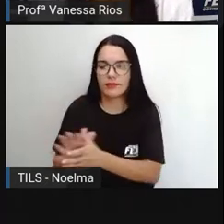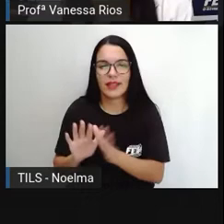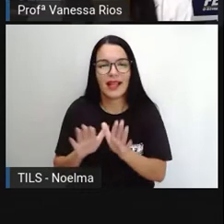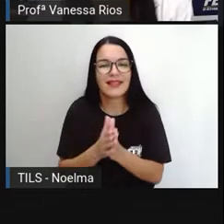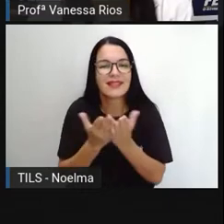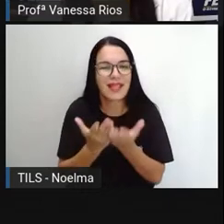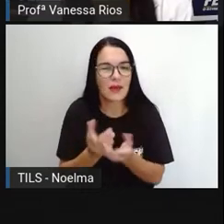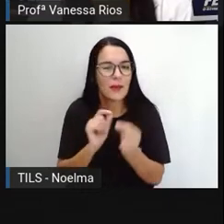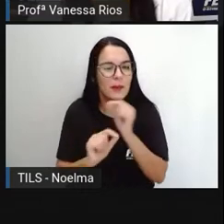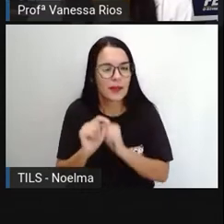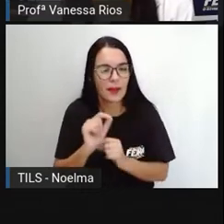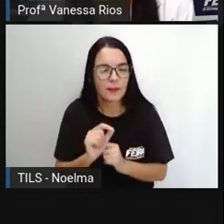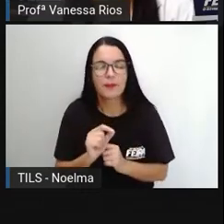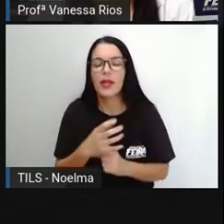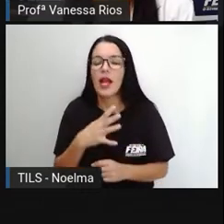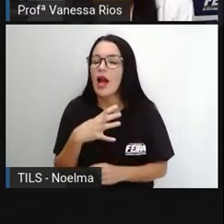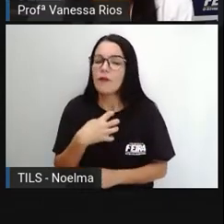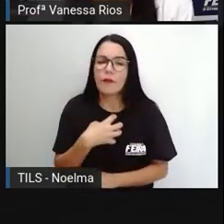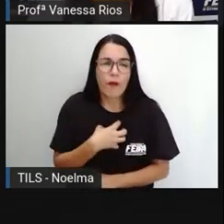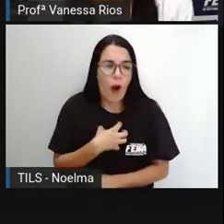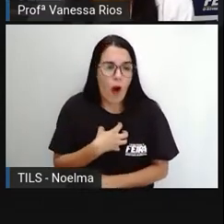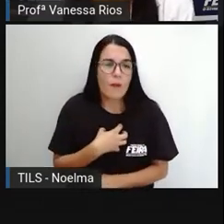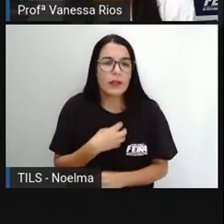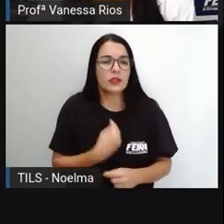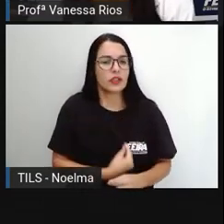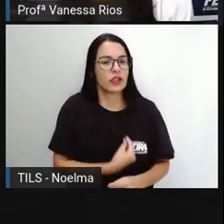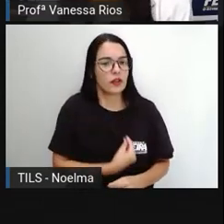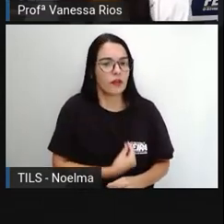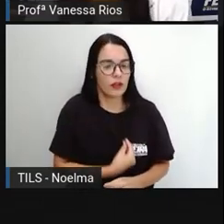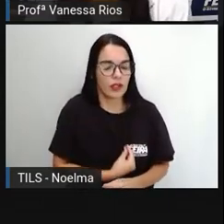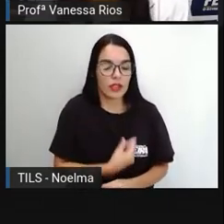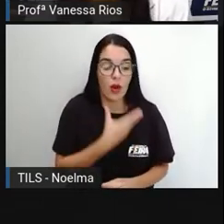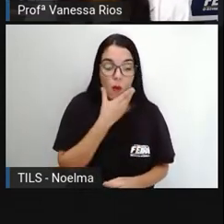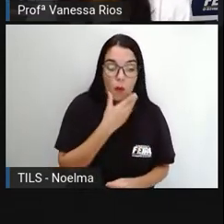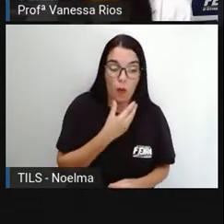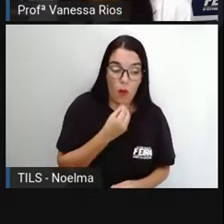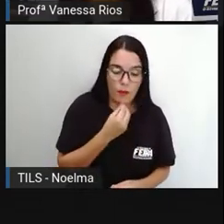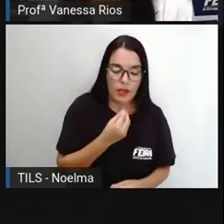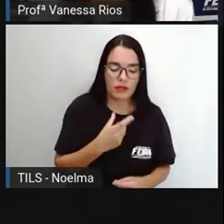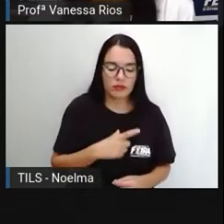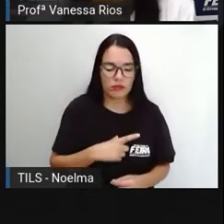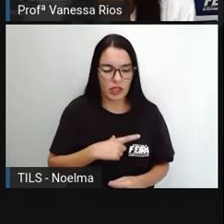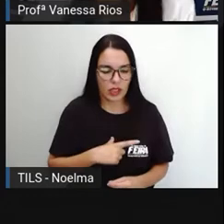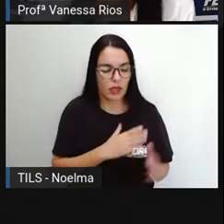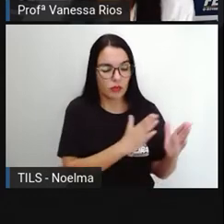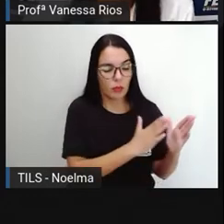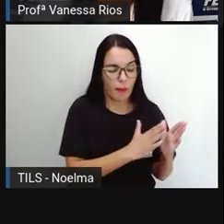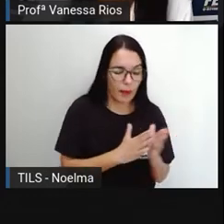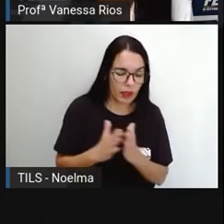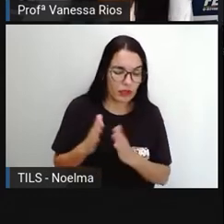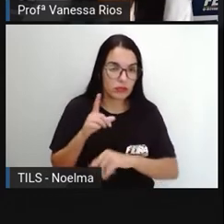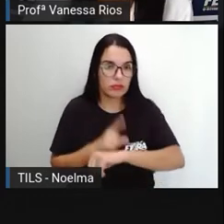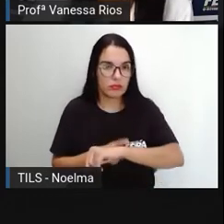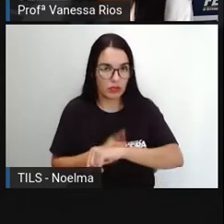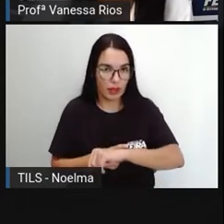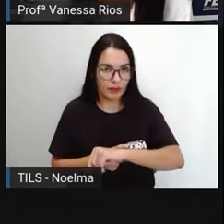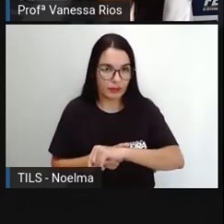se torna aí um modo de vida, no qual o homem viveu por um período de tempo.